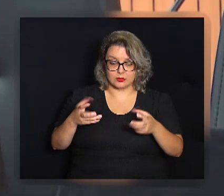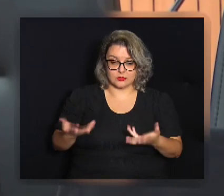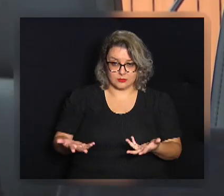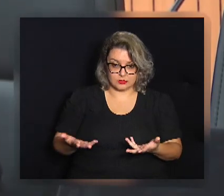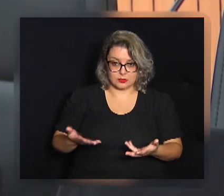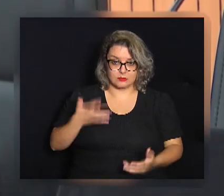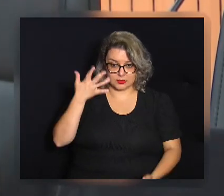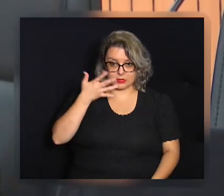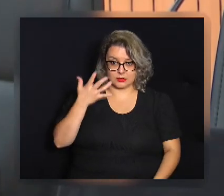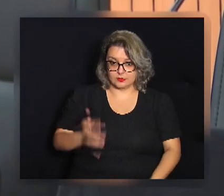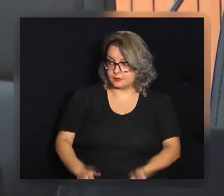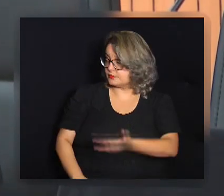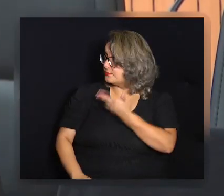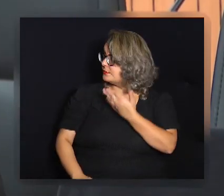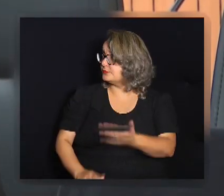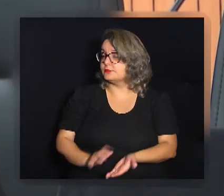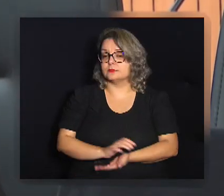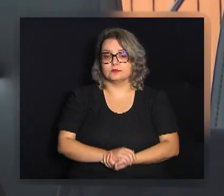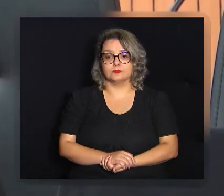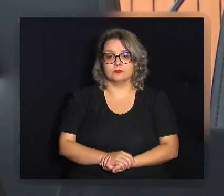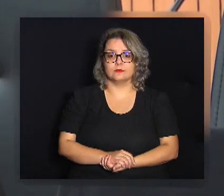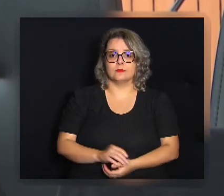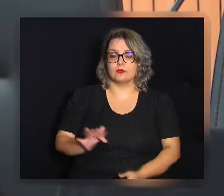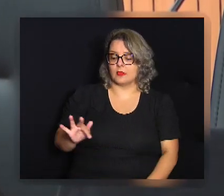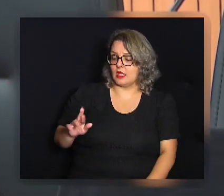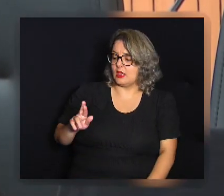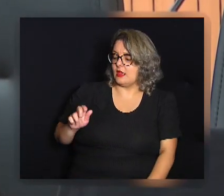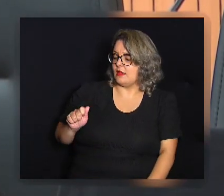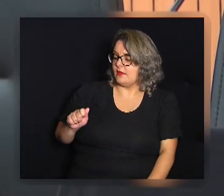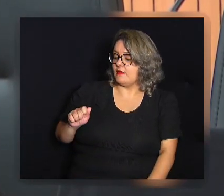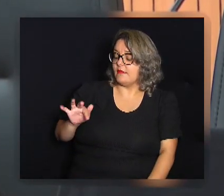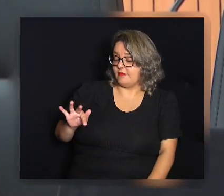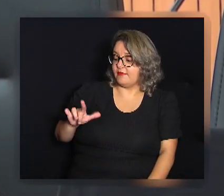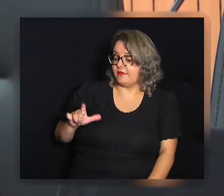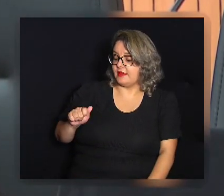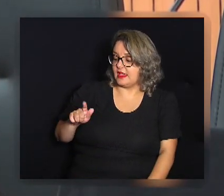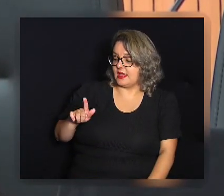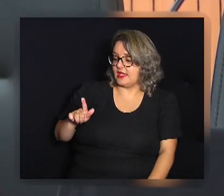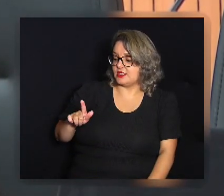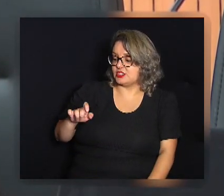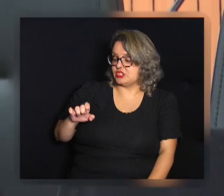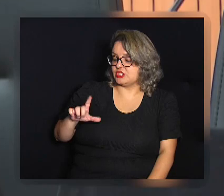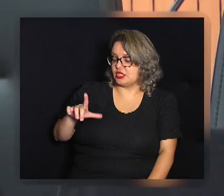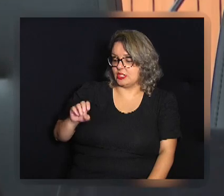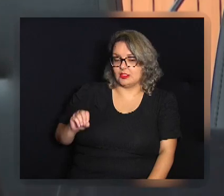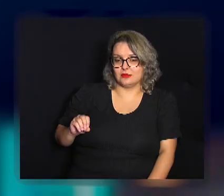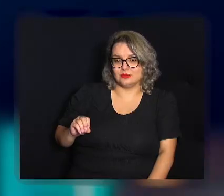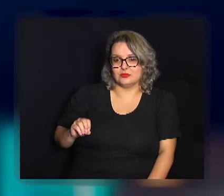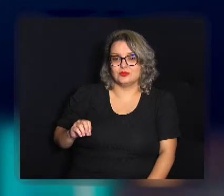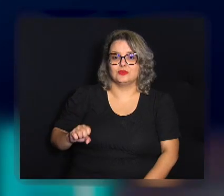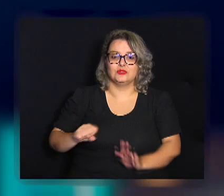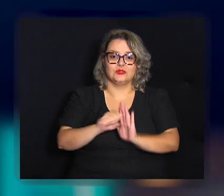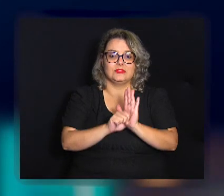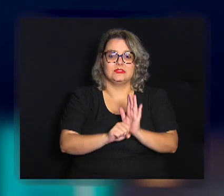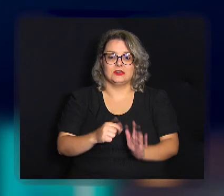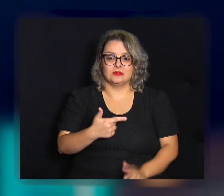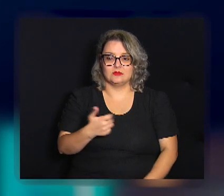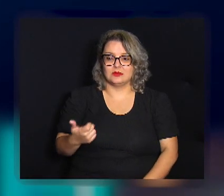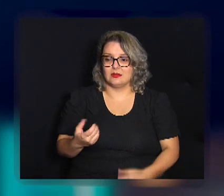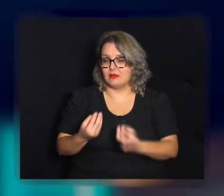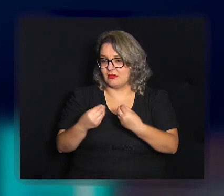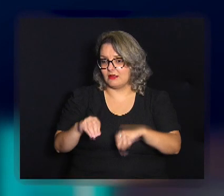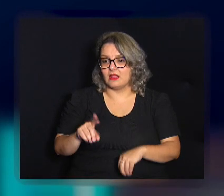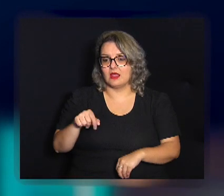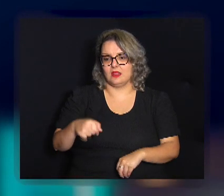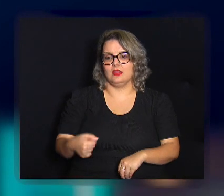ali, é flagelo do século XXI, é a calamidade do século XXI, são as drogas.